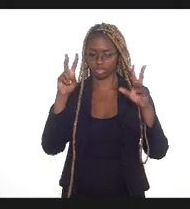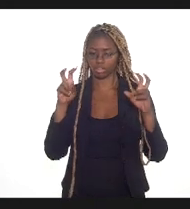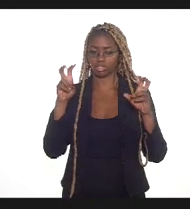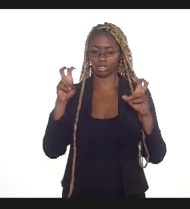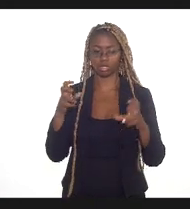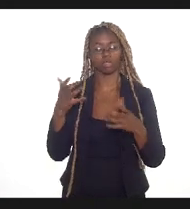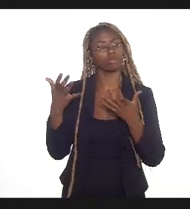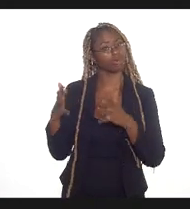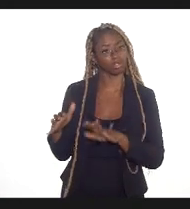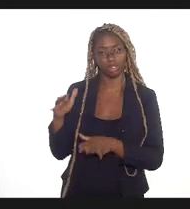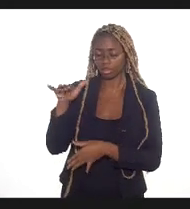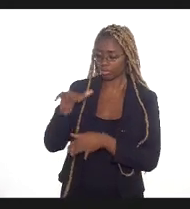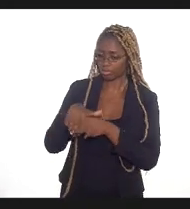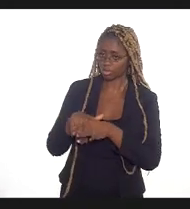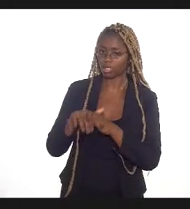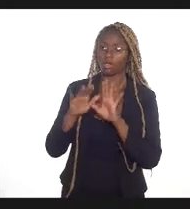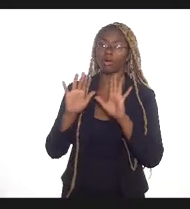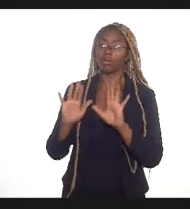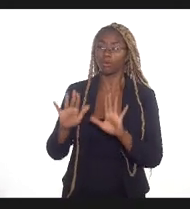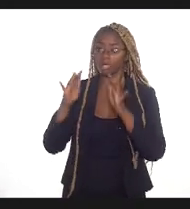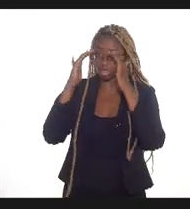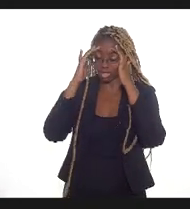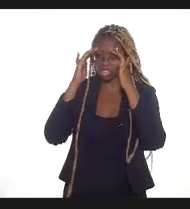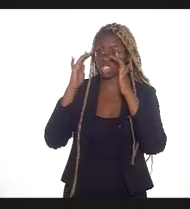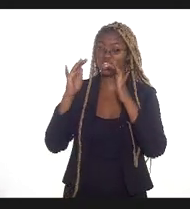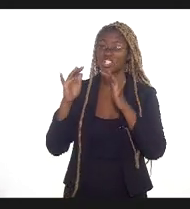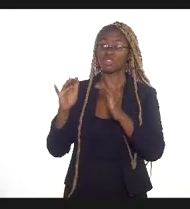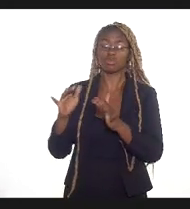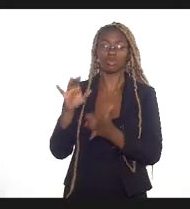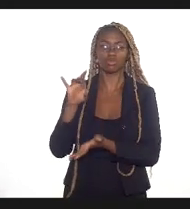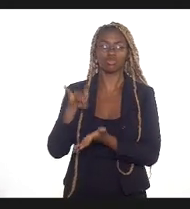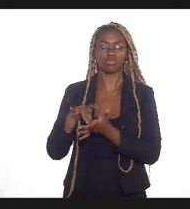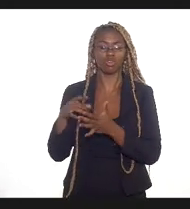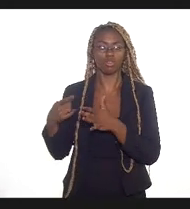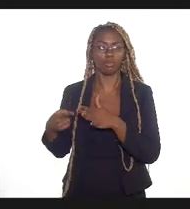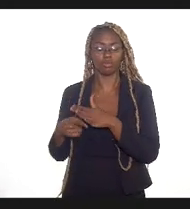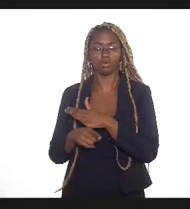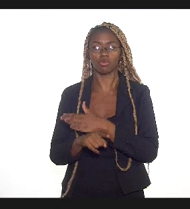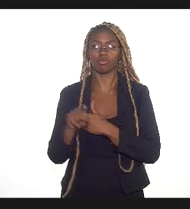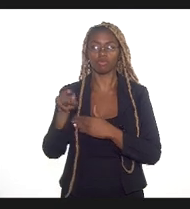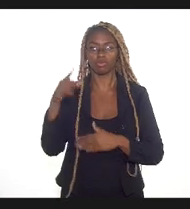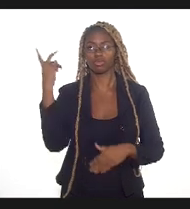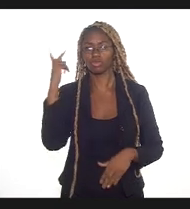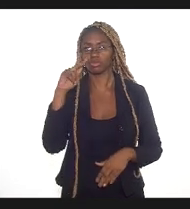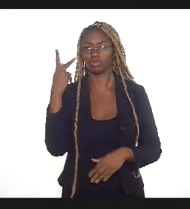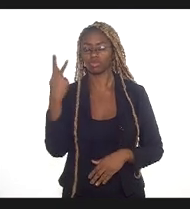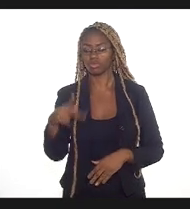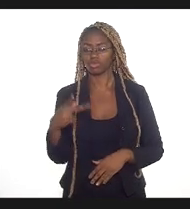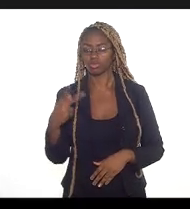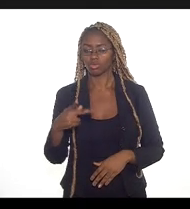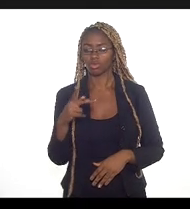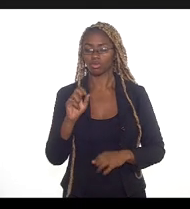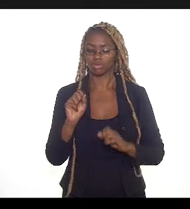abstenho nela, mas quero dizer que respeito profundamente a história de Vossa Excelência.